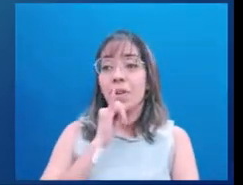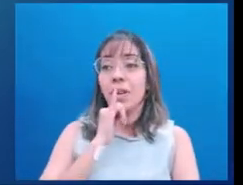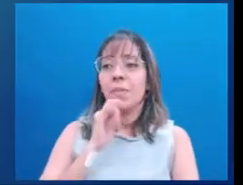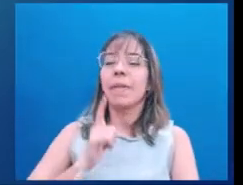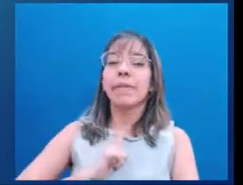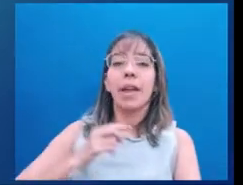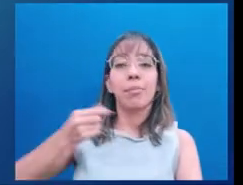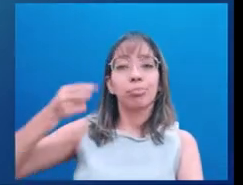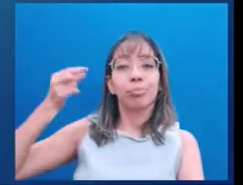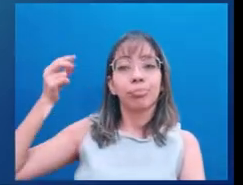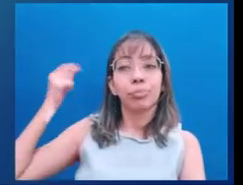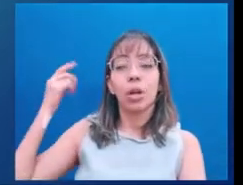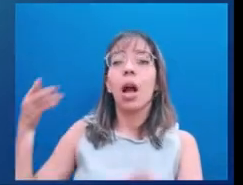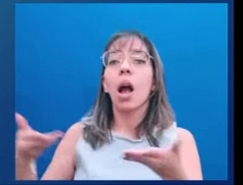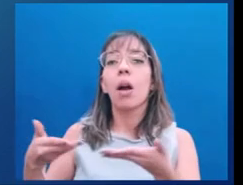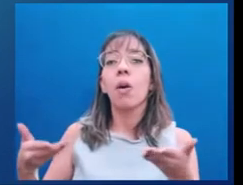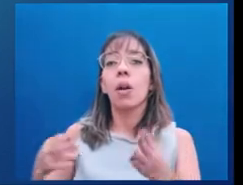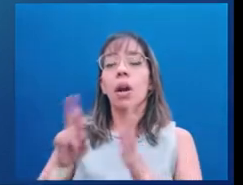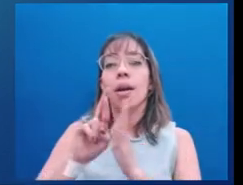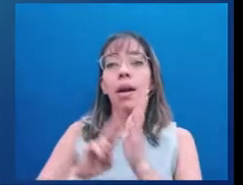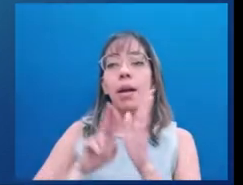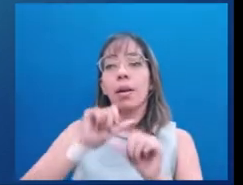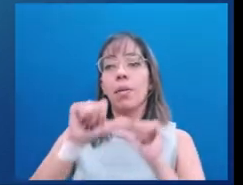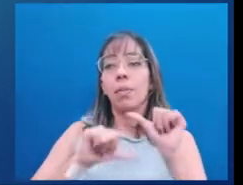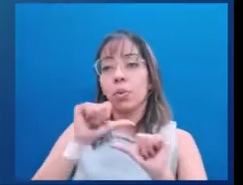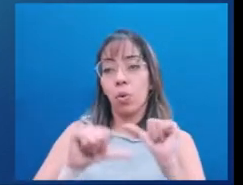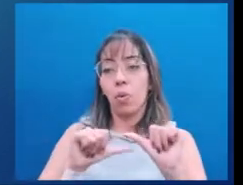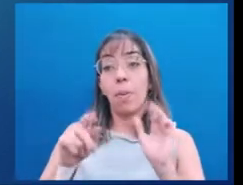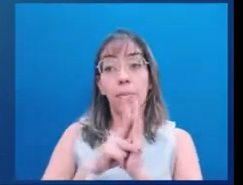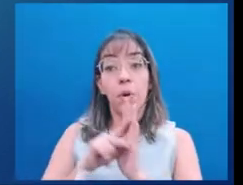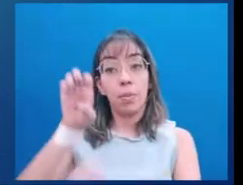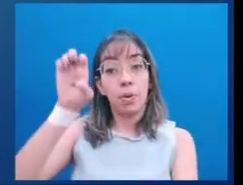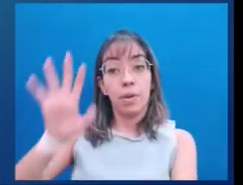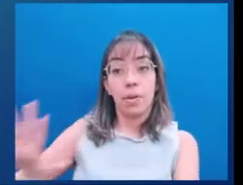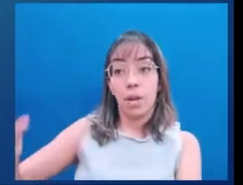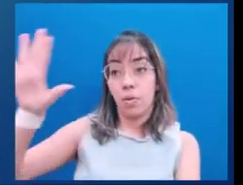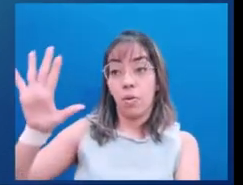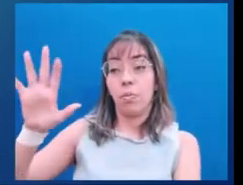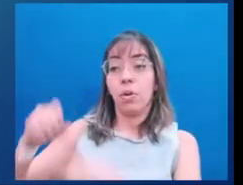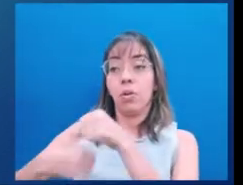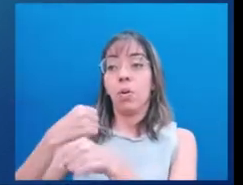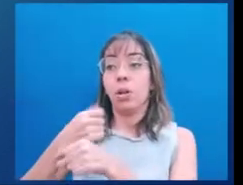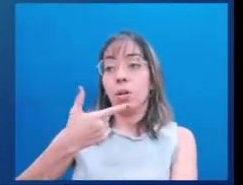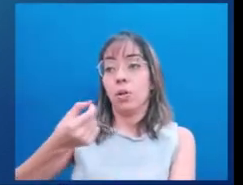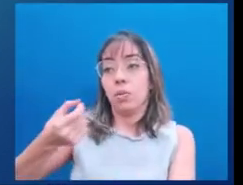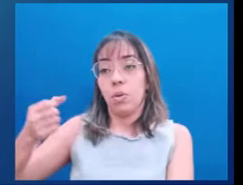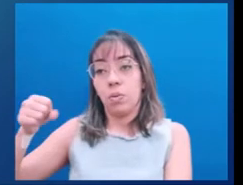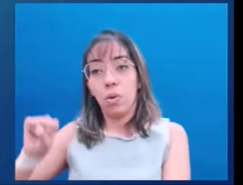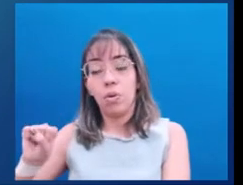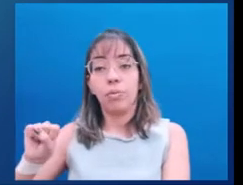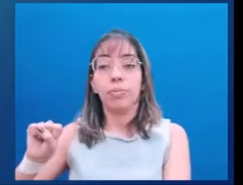existiam os pictogramas antigos, mas houve um regulamento do Parlamento Europeu, que foi 16 de setembro